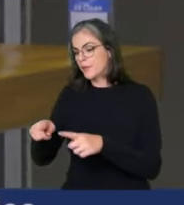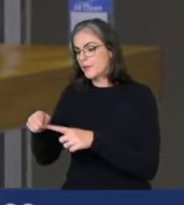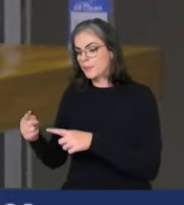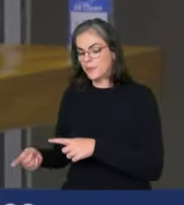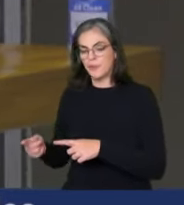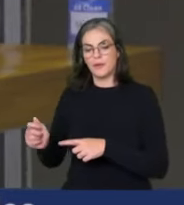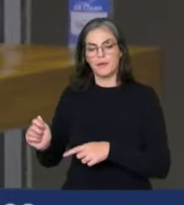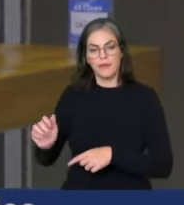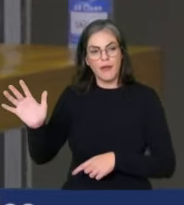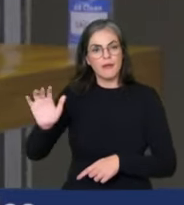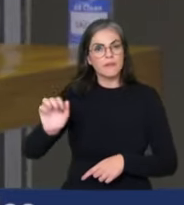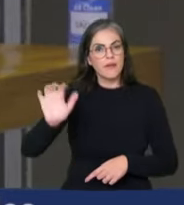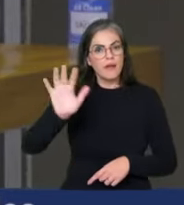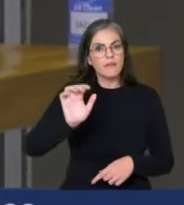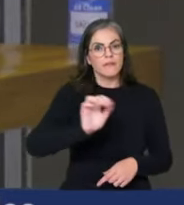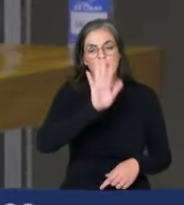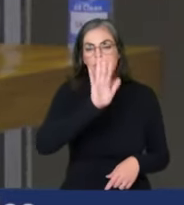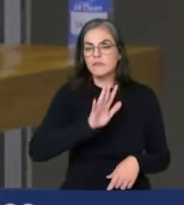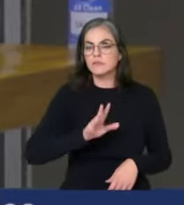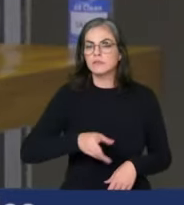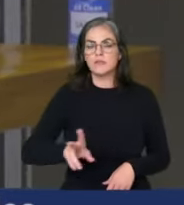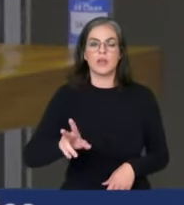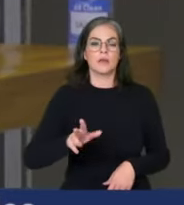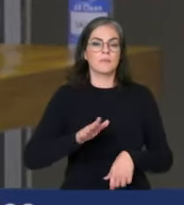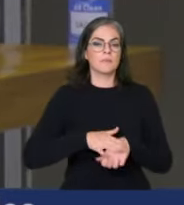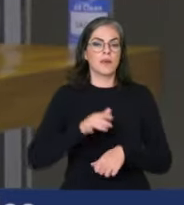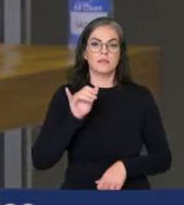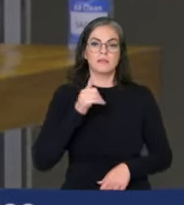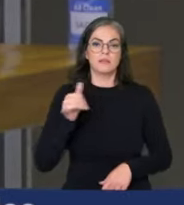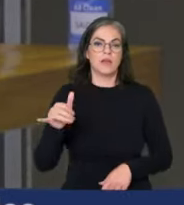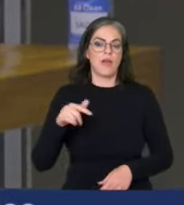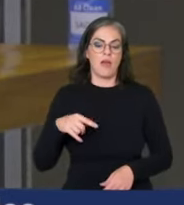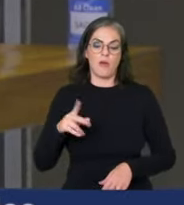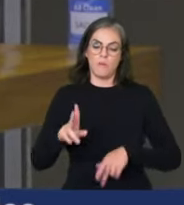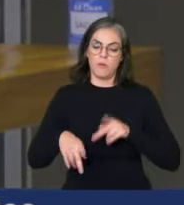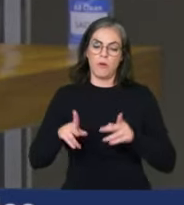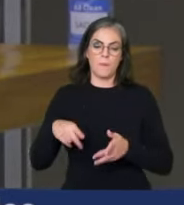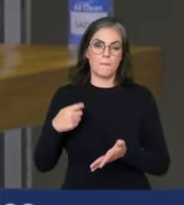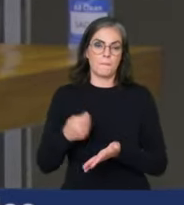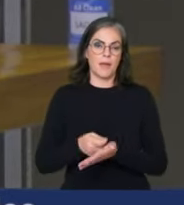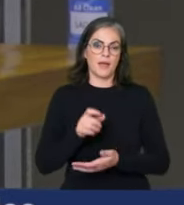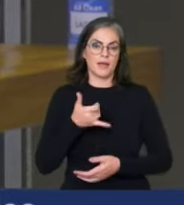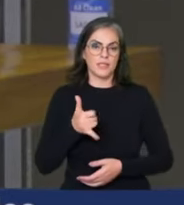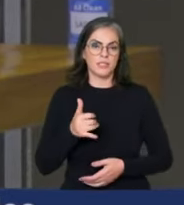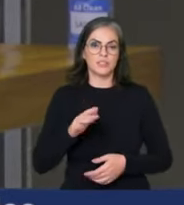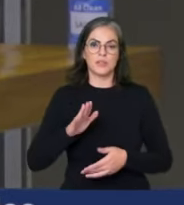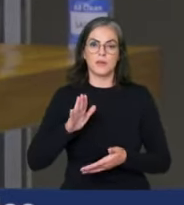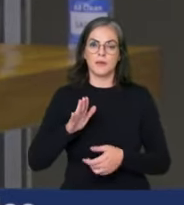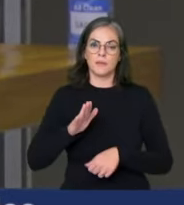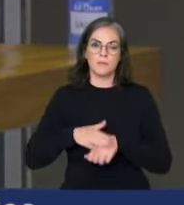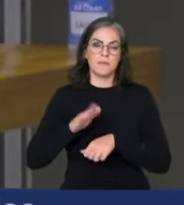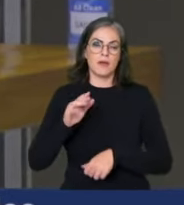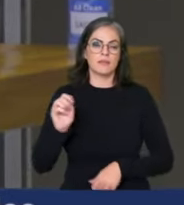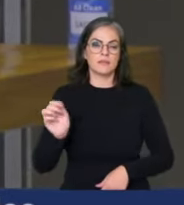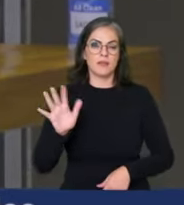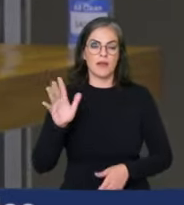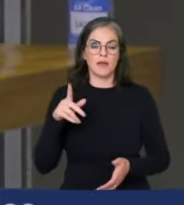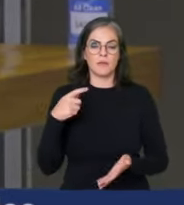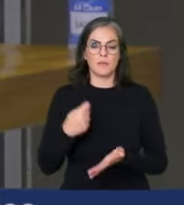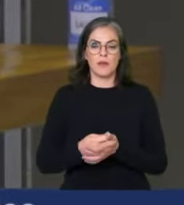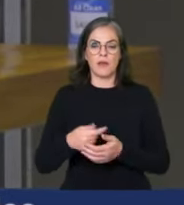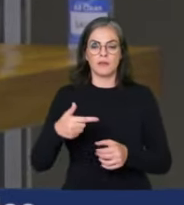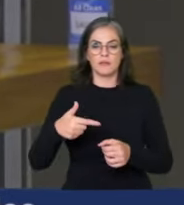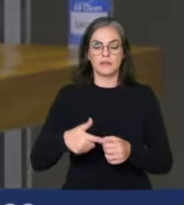aumento ainda maior no que a gente já paga de combustível, e não é à toa que o governo colocou em sigilo